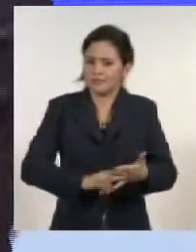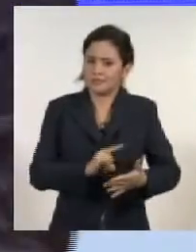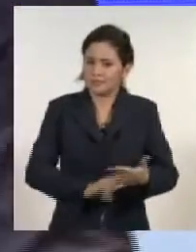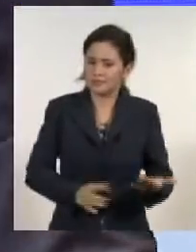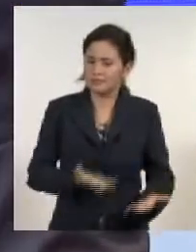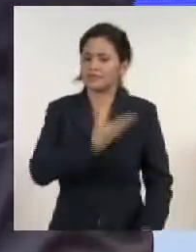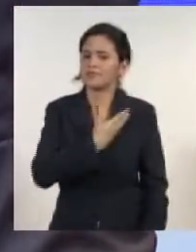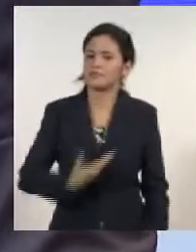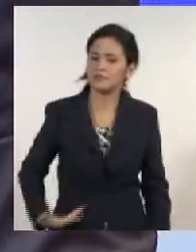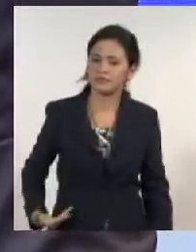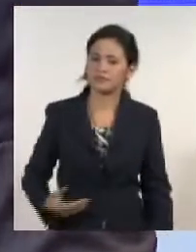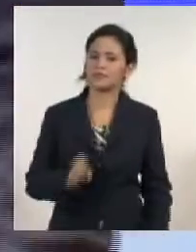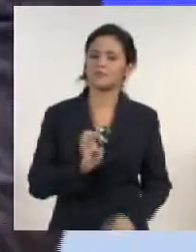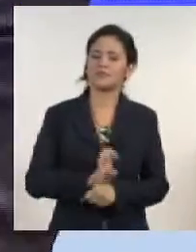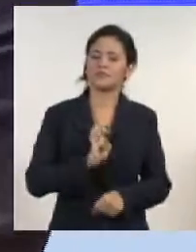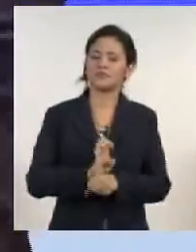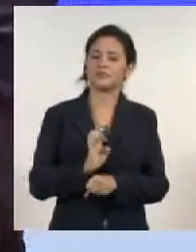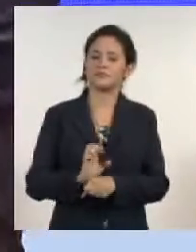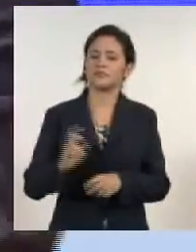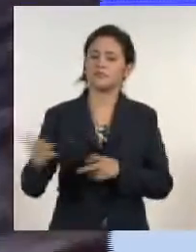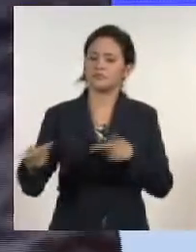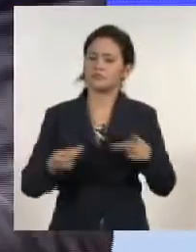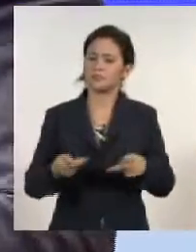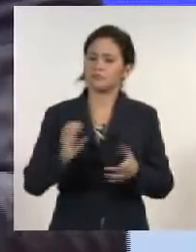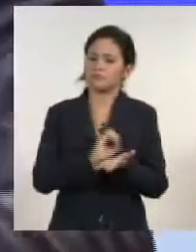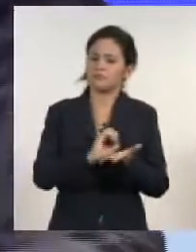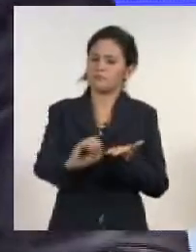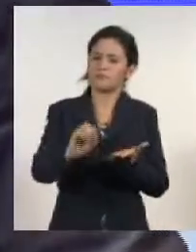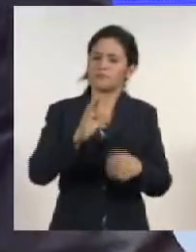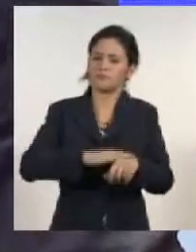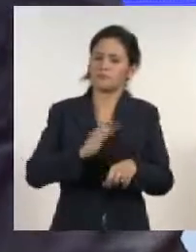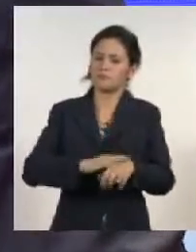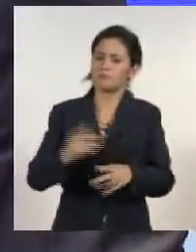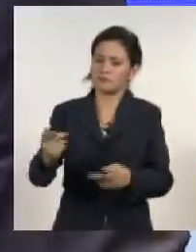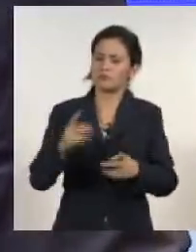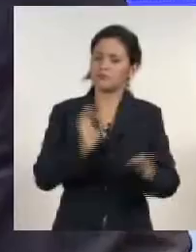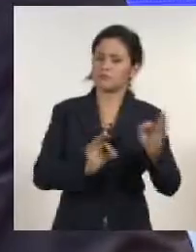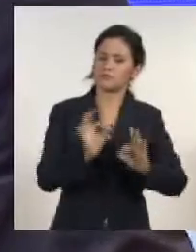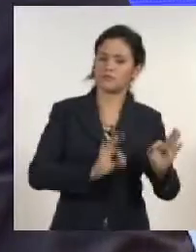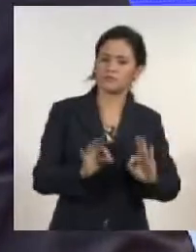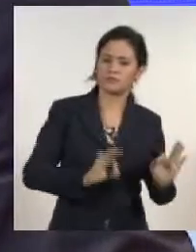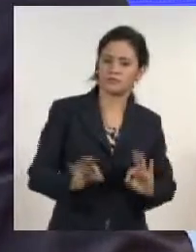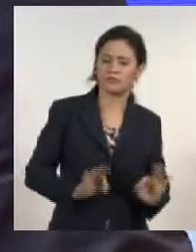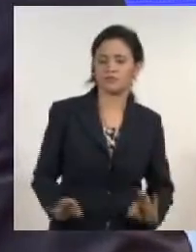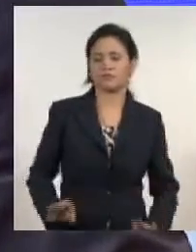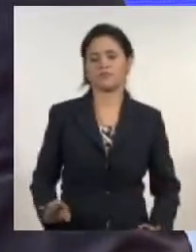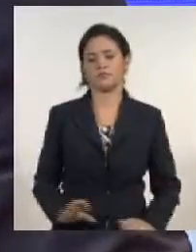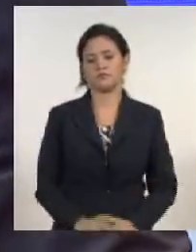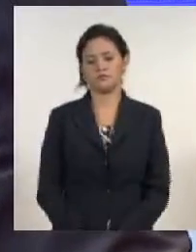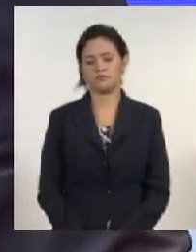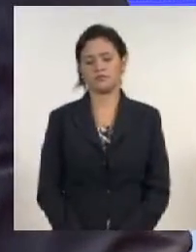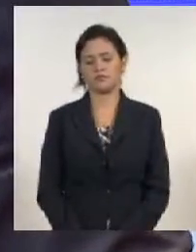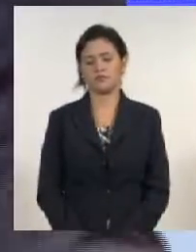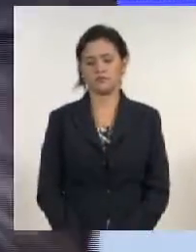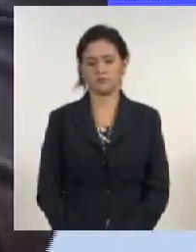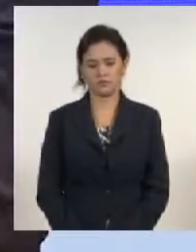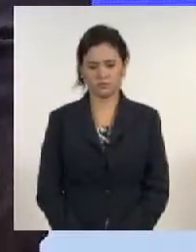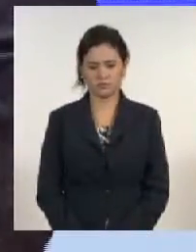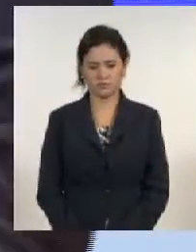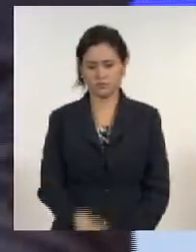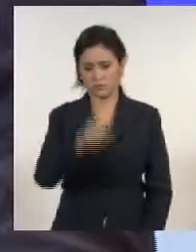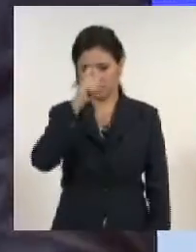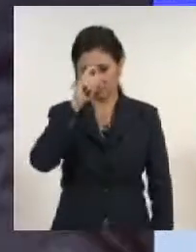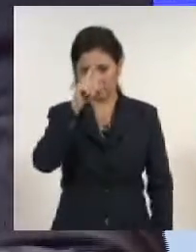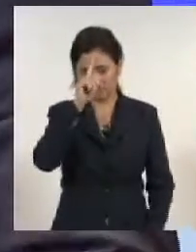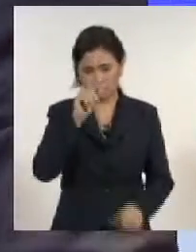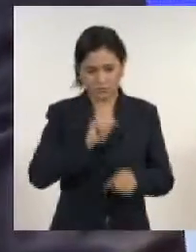foi intimado, foi notificado a se manifestar e a corrigir essas irregularidades. O Hospital de